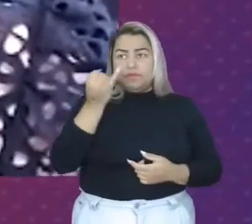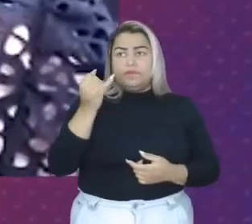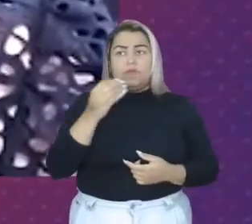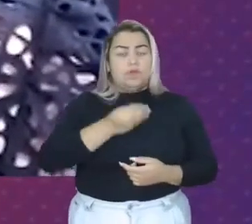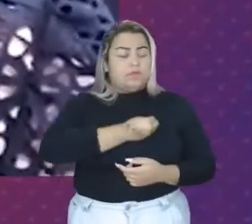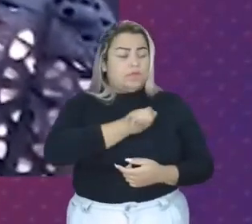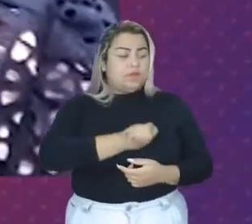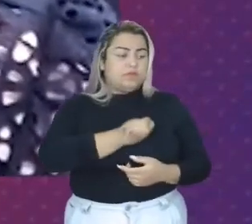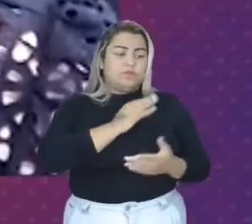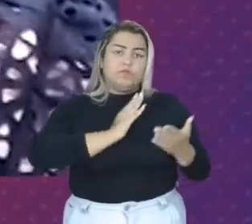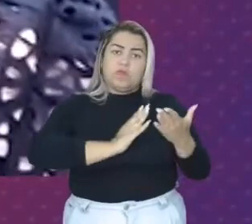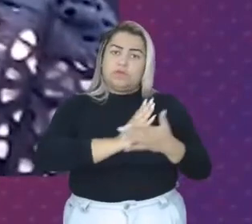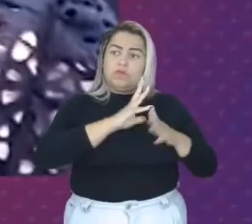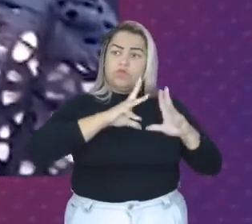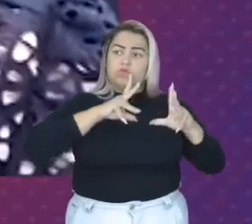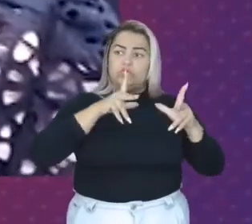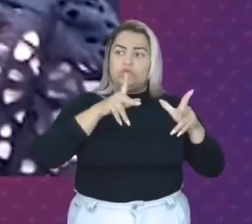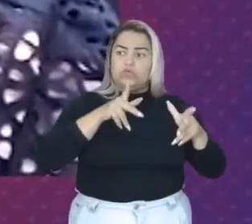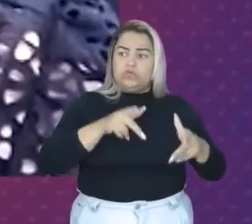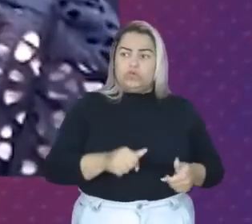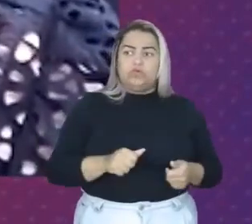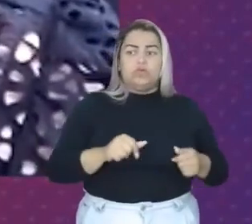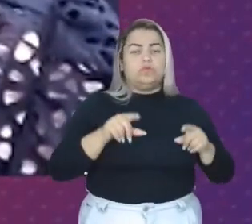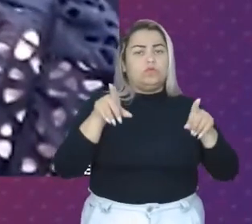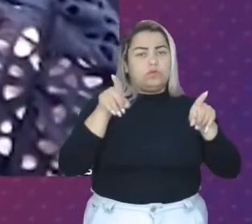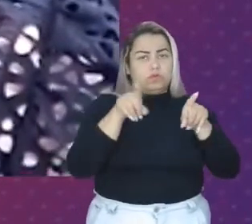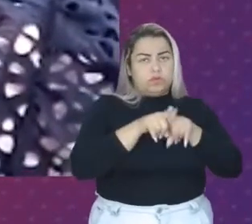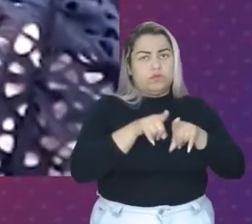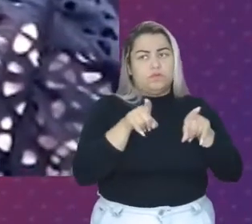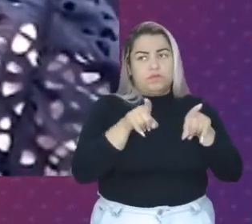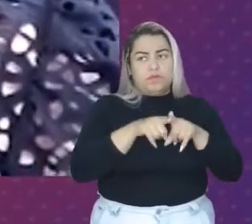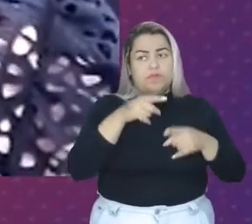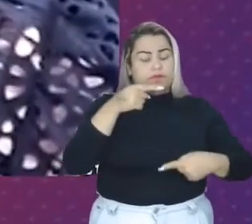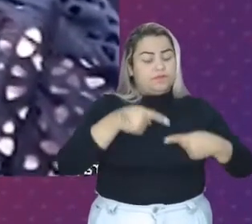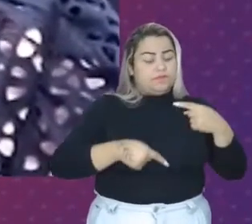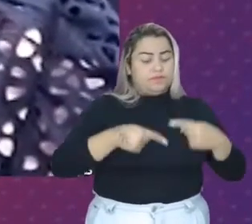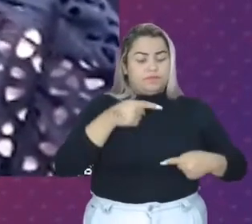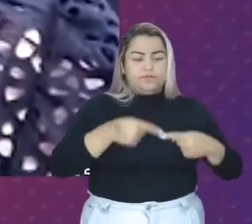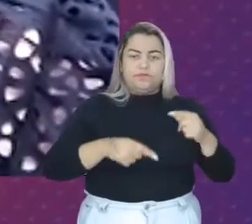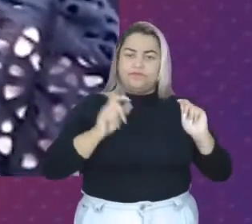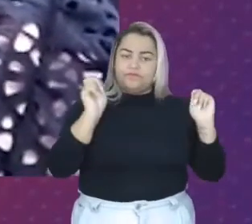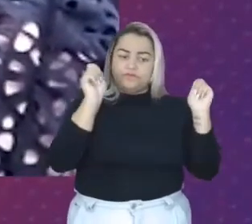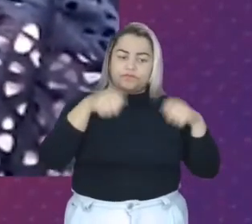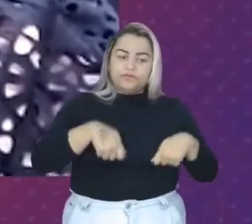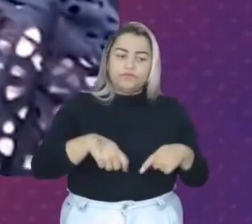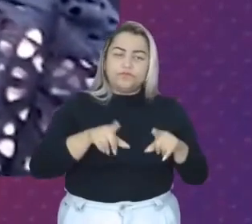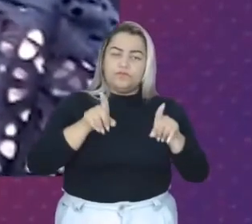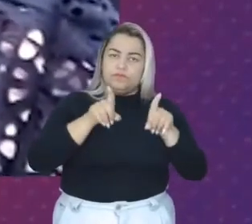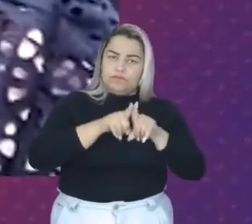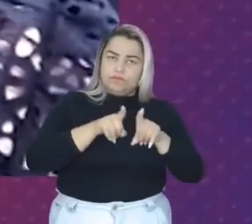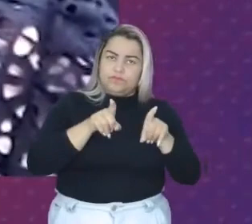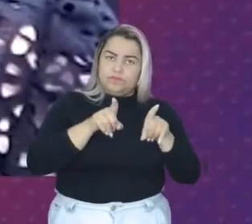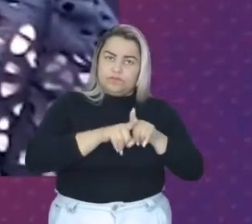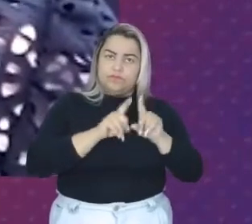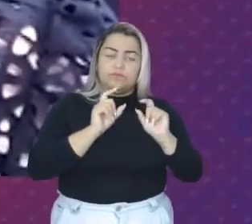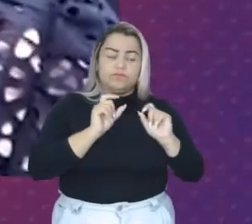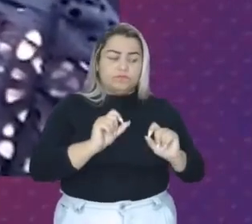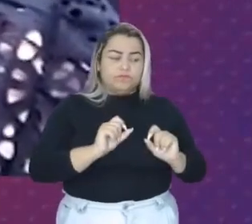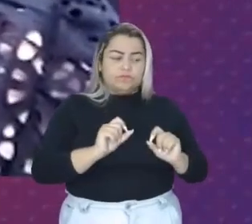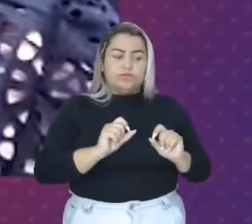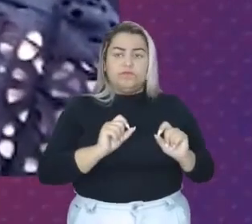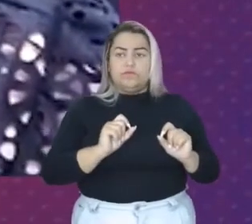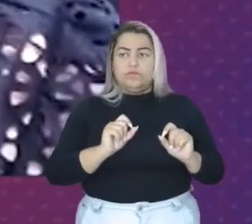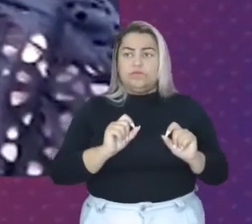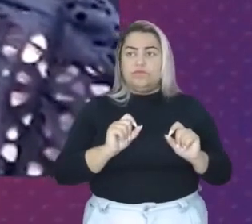de todas e todas nesse processo de reconstrução, e uma necessidade, porque as reflexões, as questões que